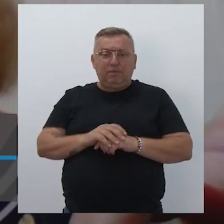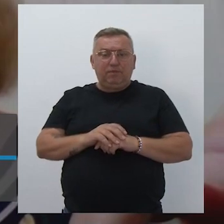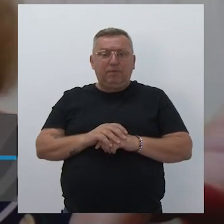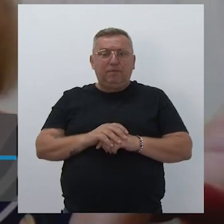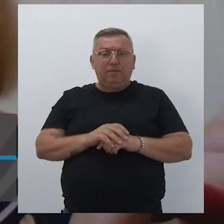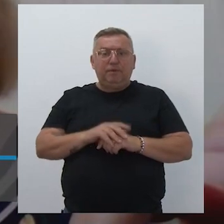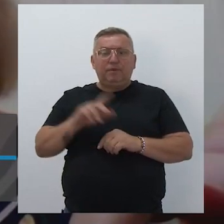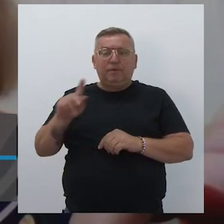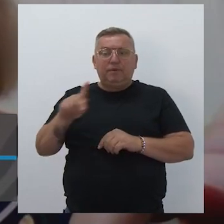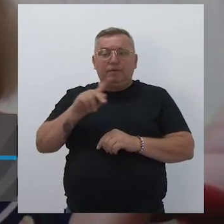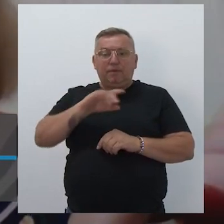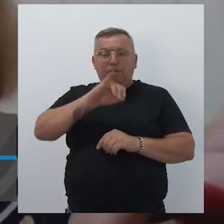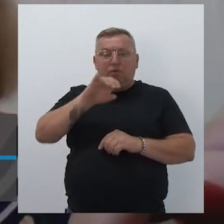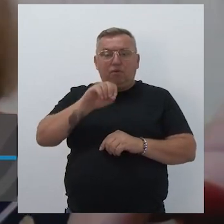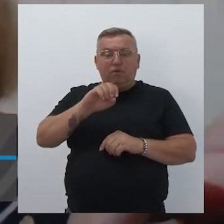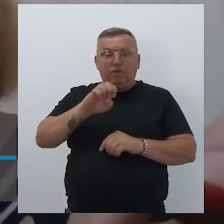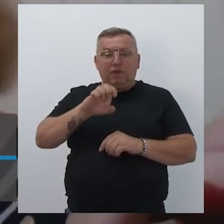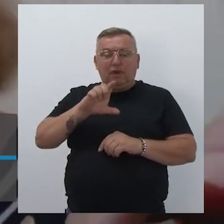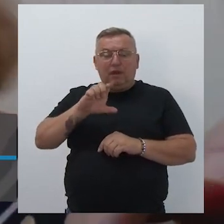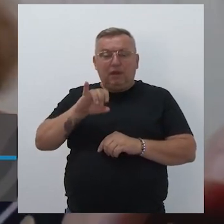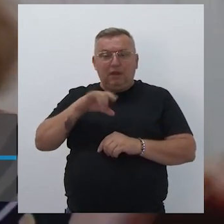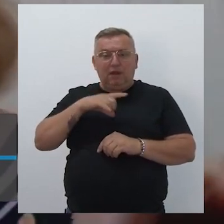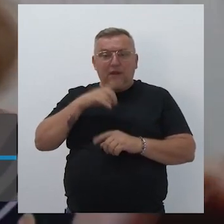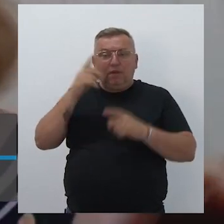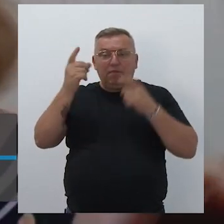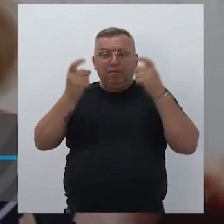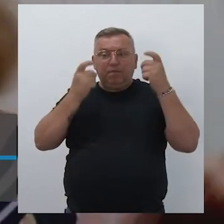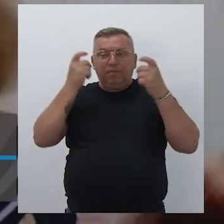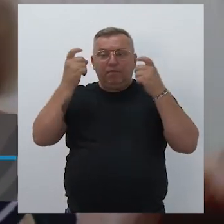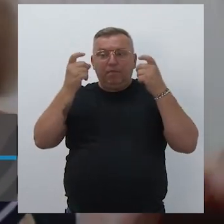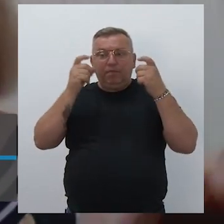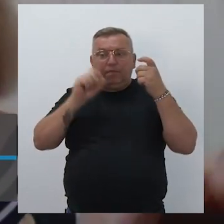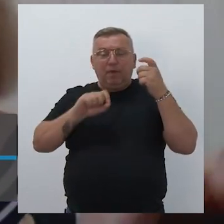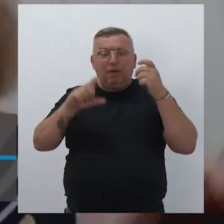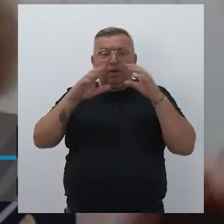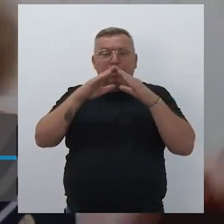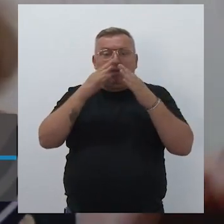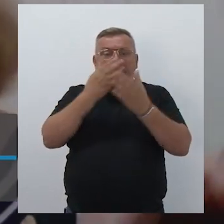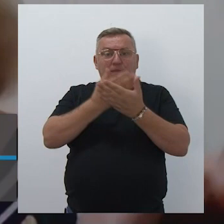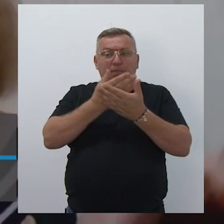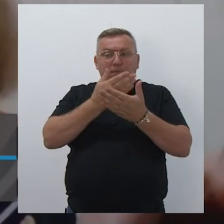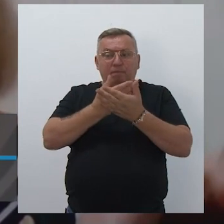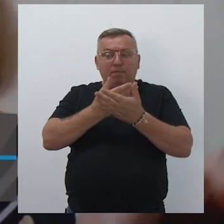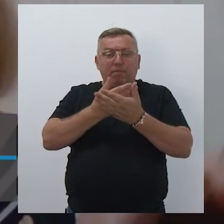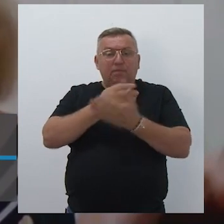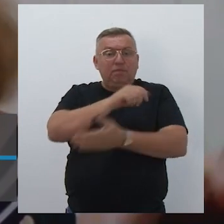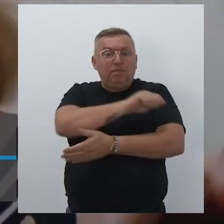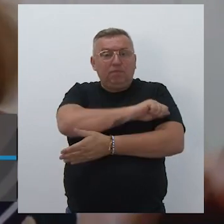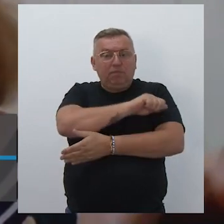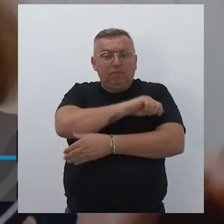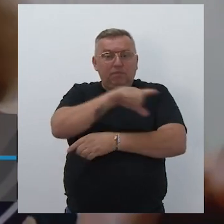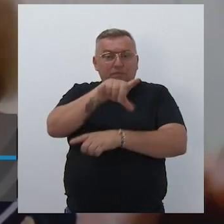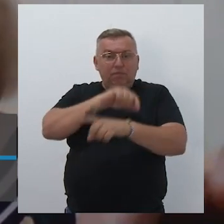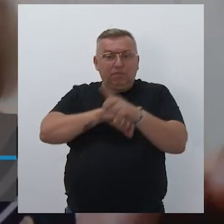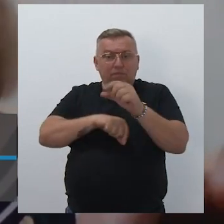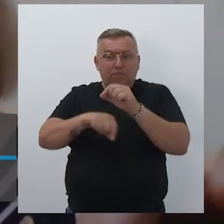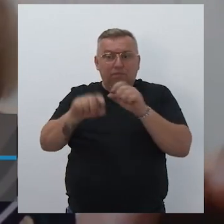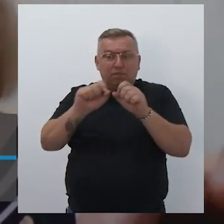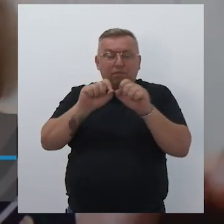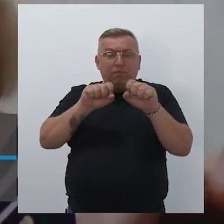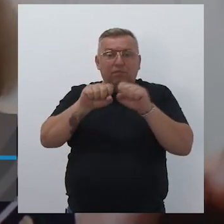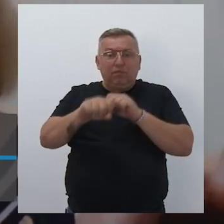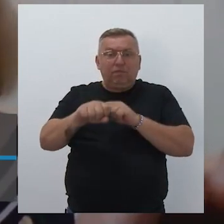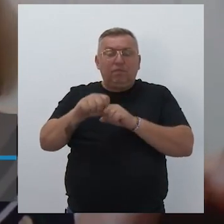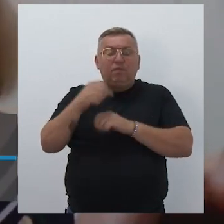O professor Joselia, ele tem a preocupação de que se a escola, se os alunos não escolherem o itinerário formativo de